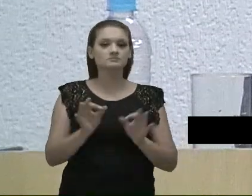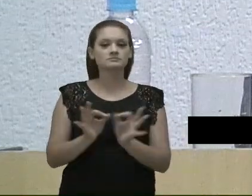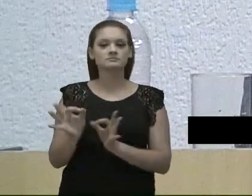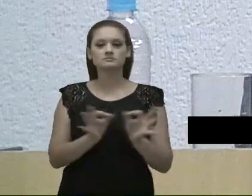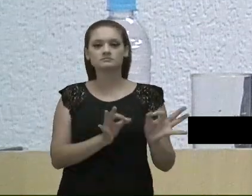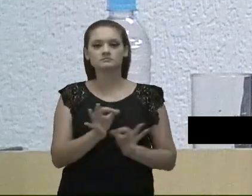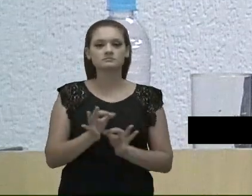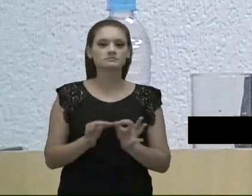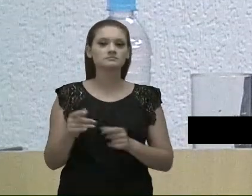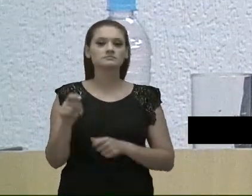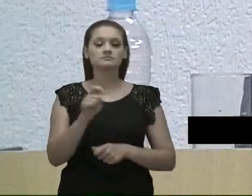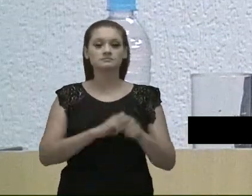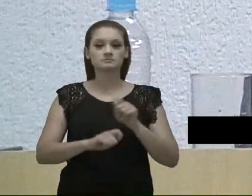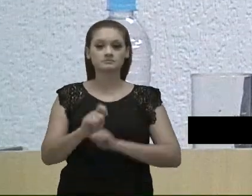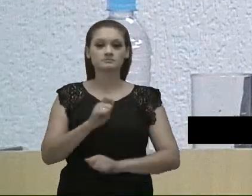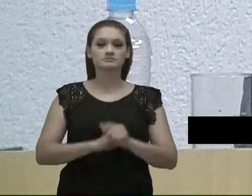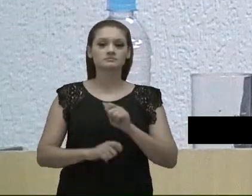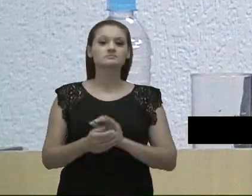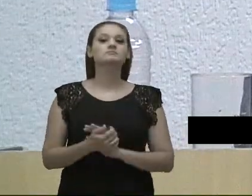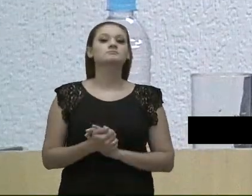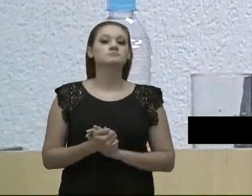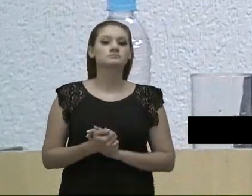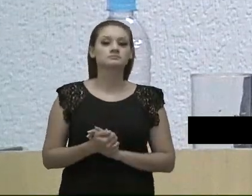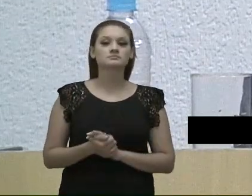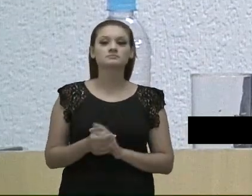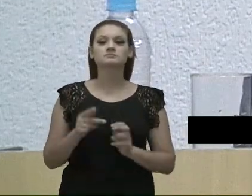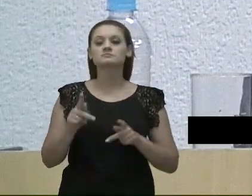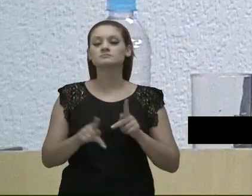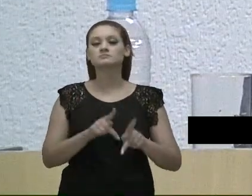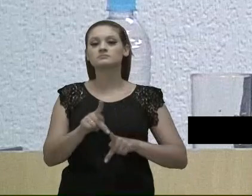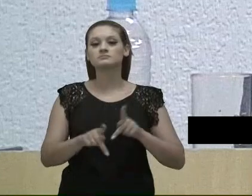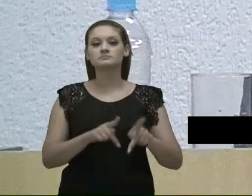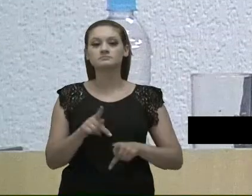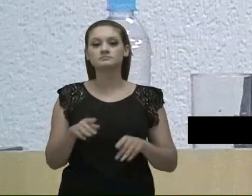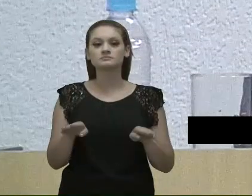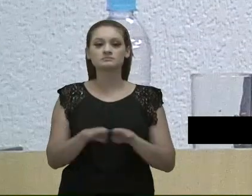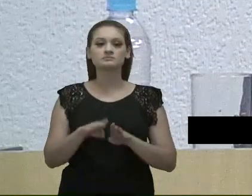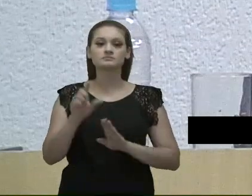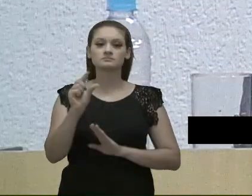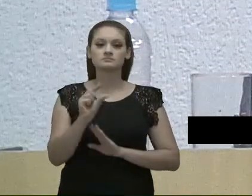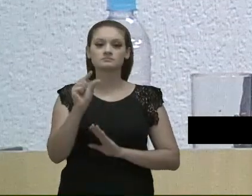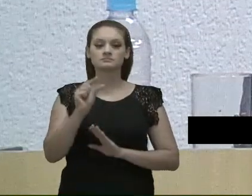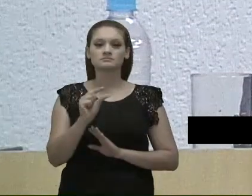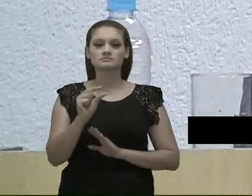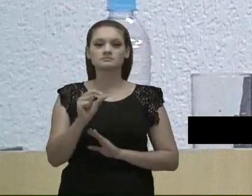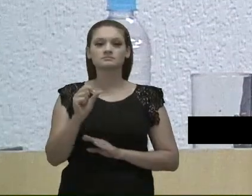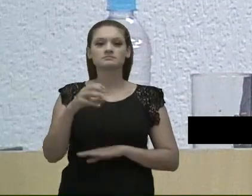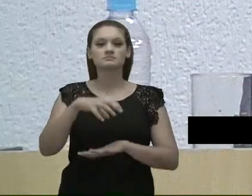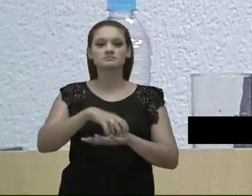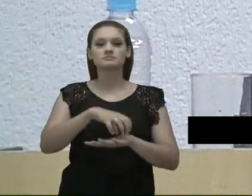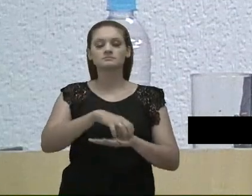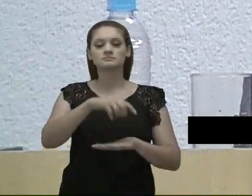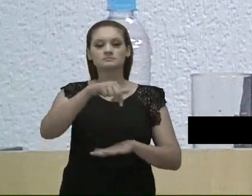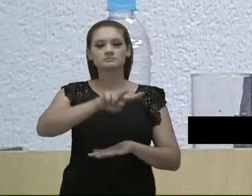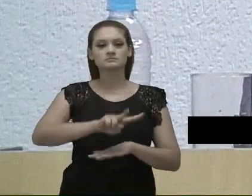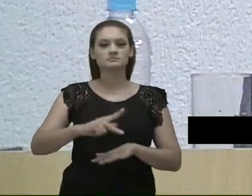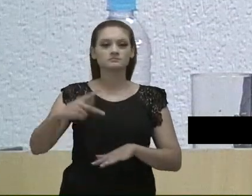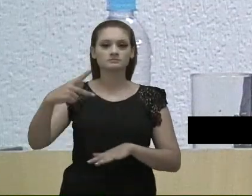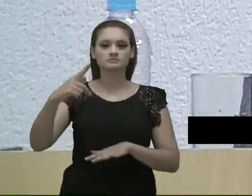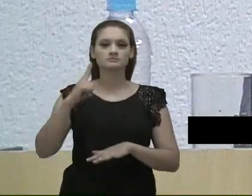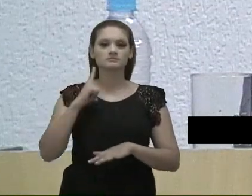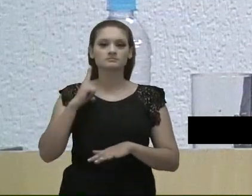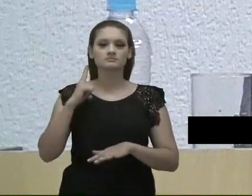organizações administrativas, e quem sente isso é a população. Ressaltando que pouquíssimas unidades aqui no Vale do Paraíba possuem